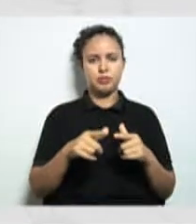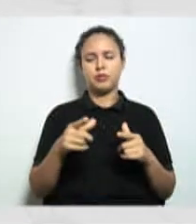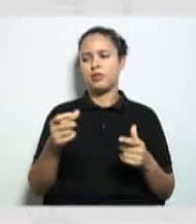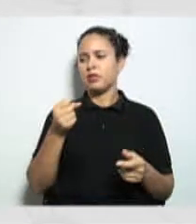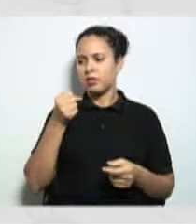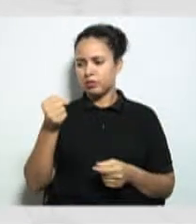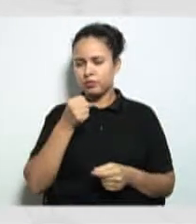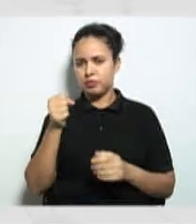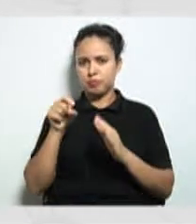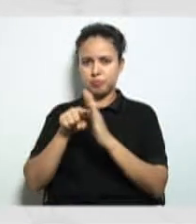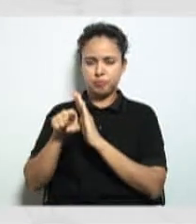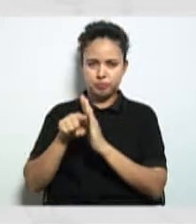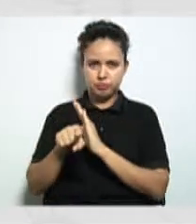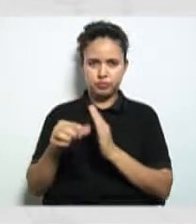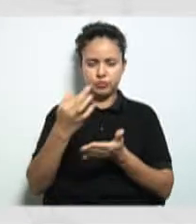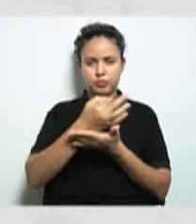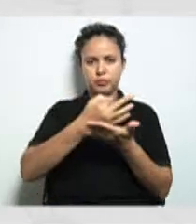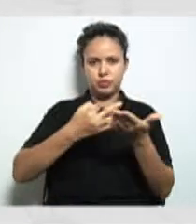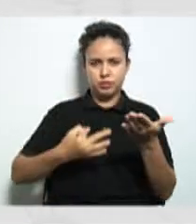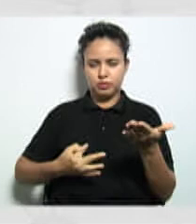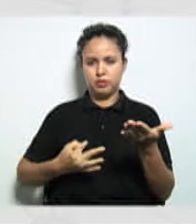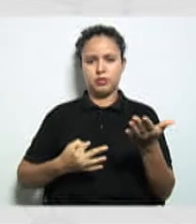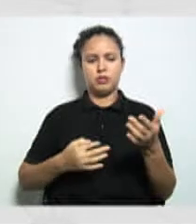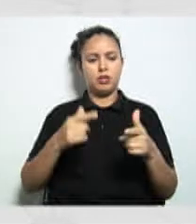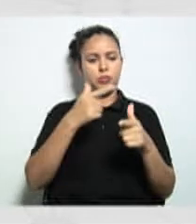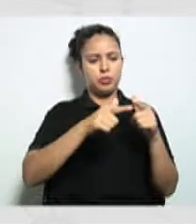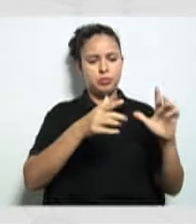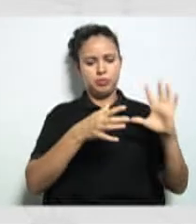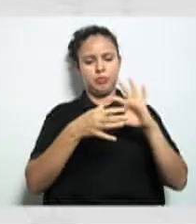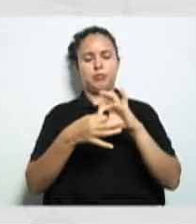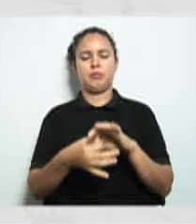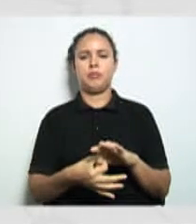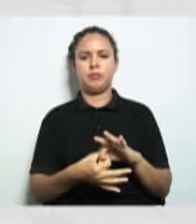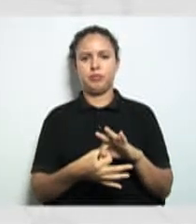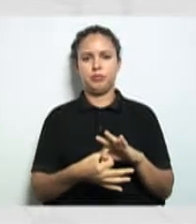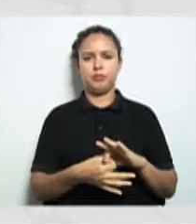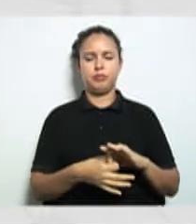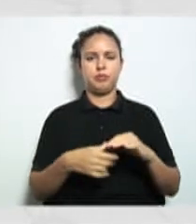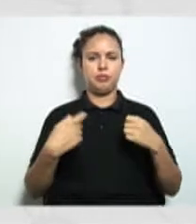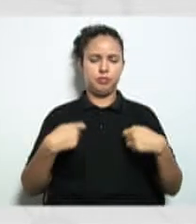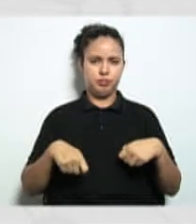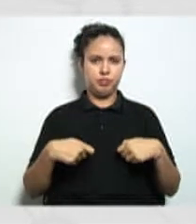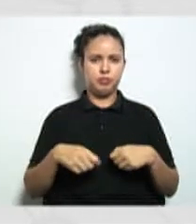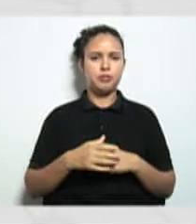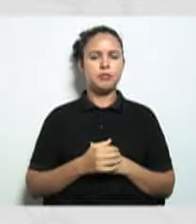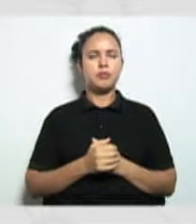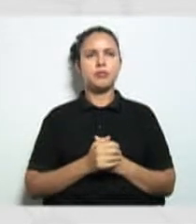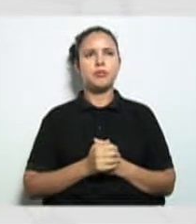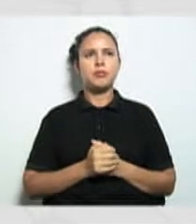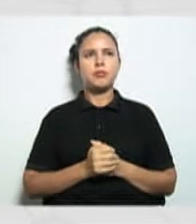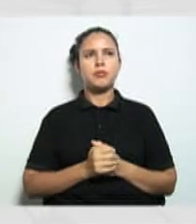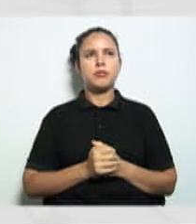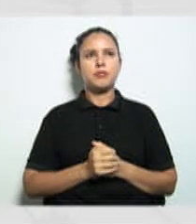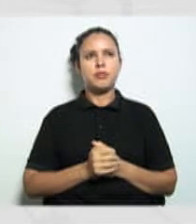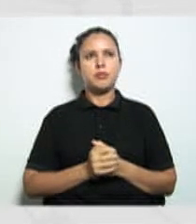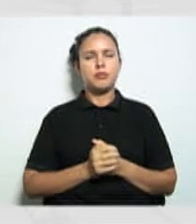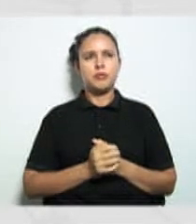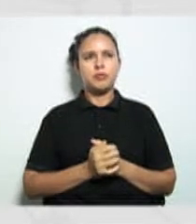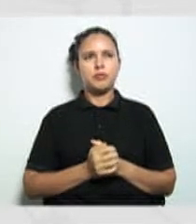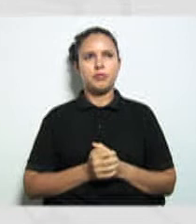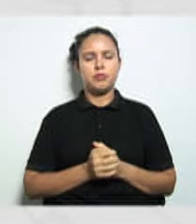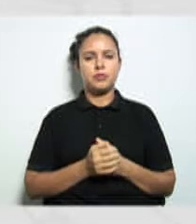formulário. Exatamente. Né? Se eu tenho um problema de pesquisa, então tudo deve estar falando dele.